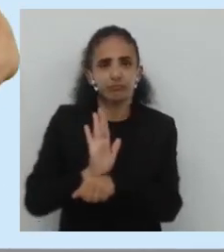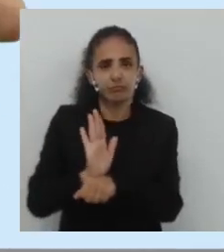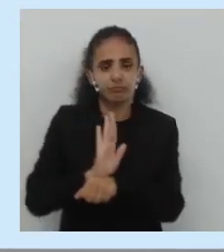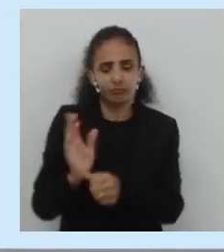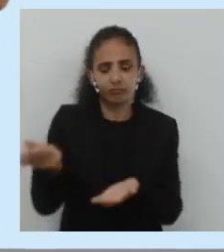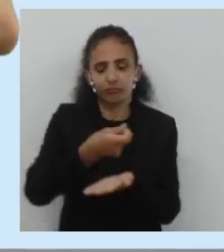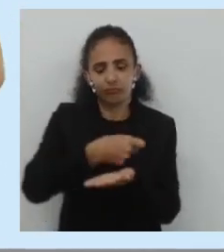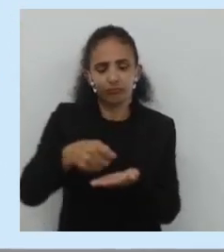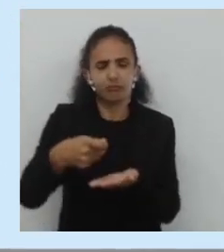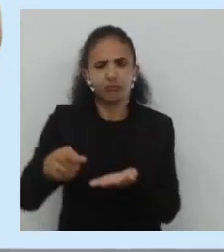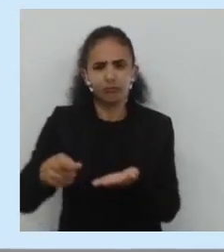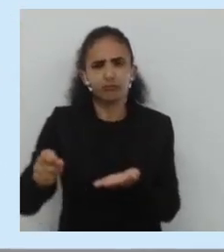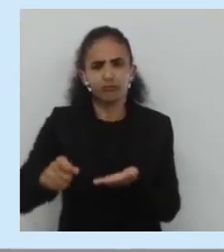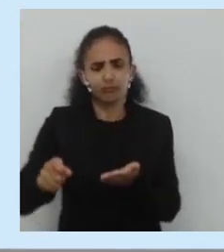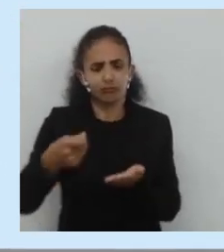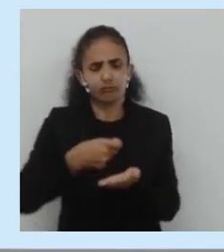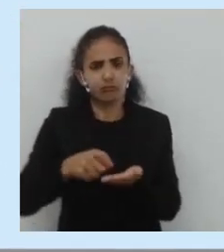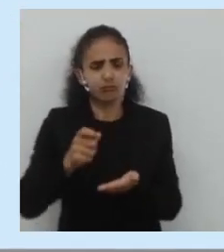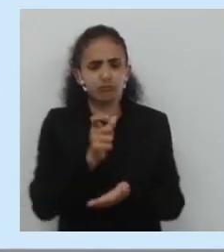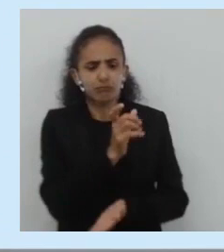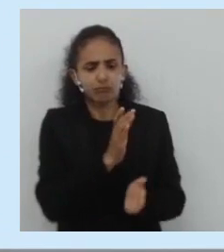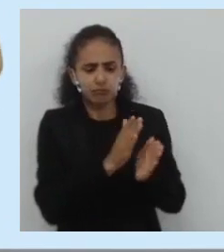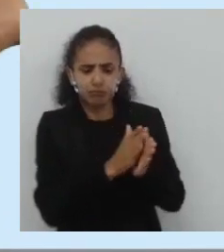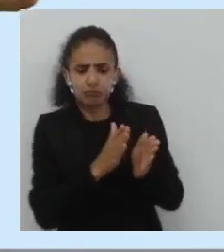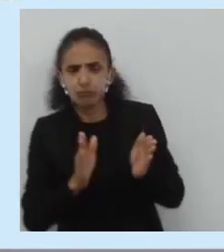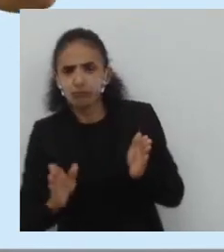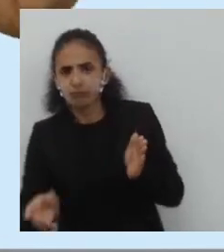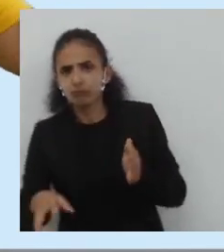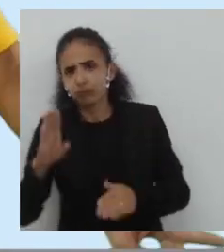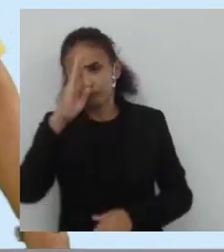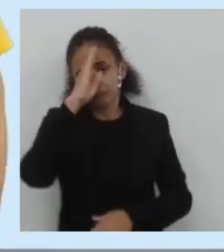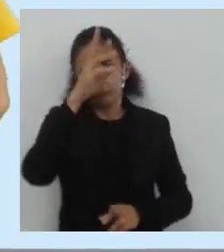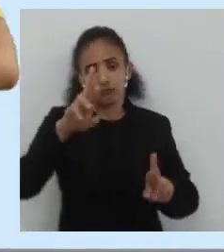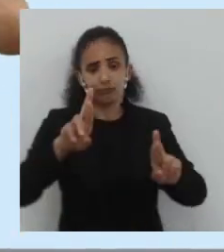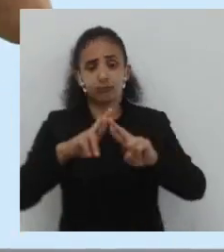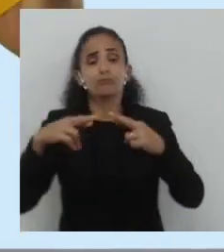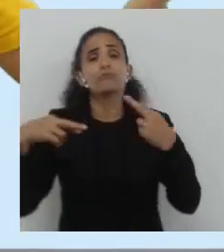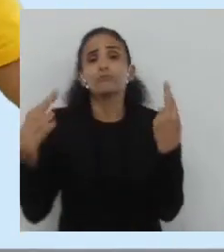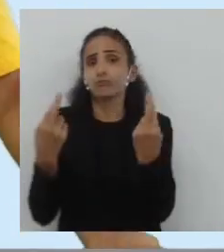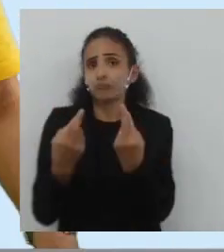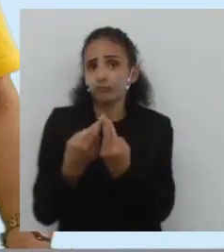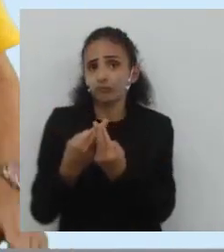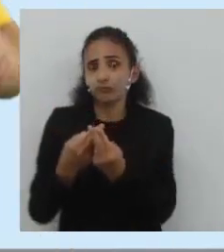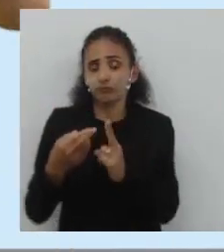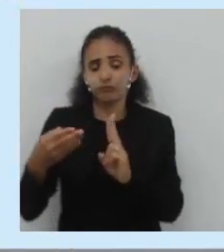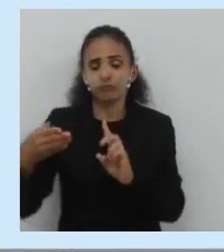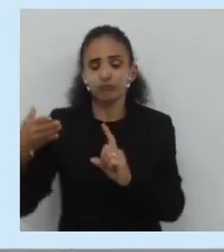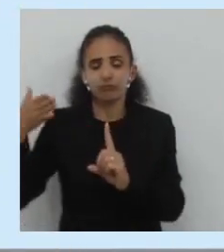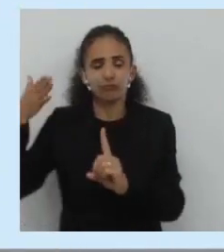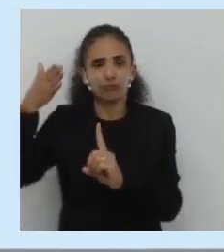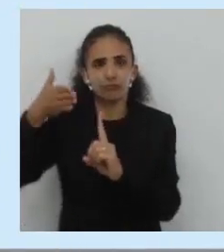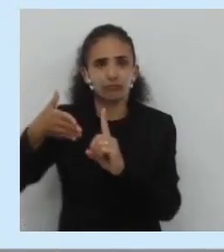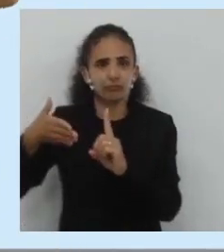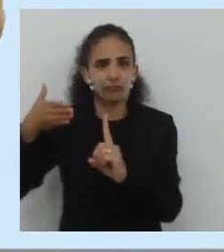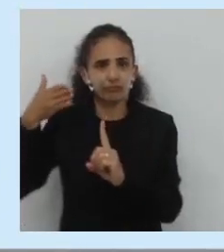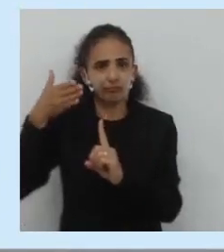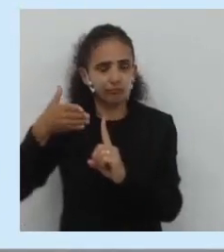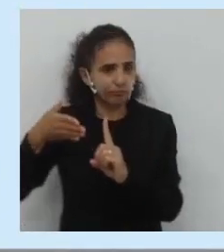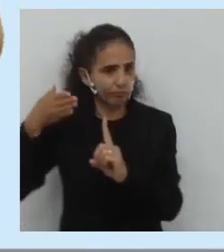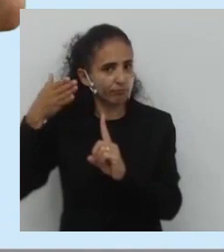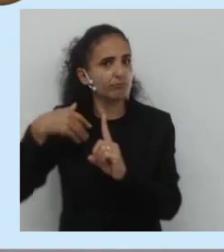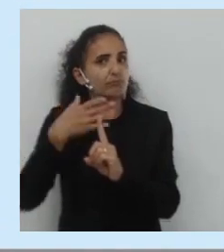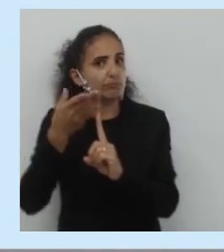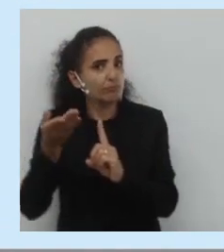e anotarem os pontos principais, ou uma reunião, uma palestra, depois de uma boa